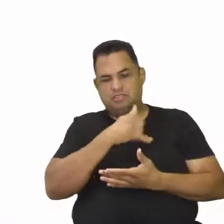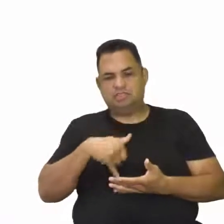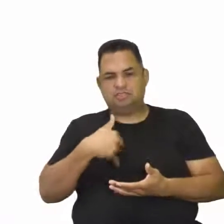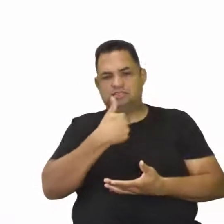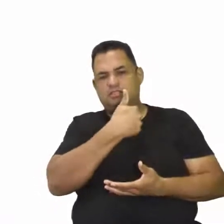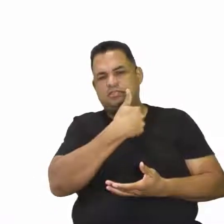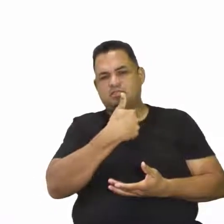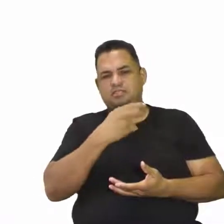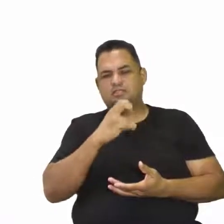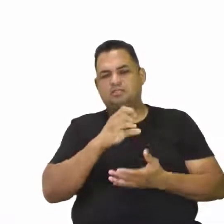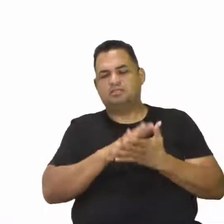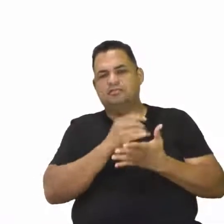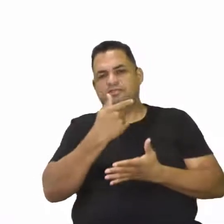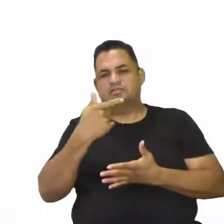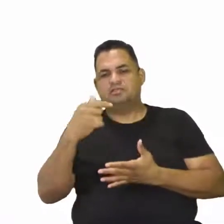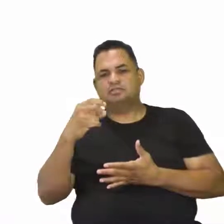ali